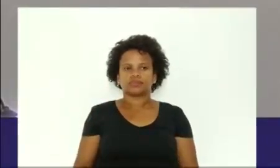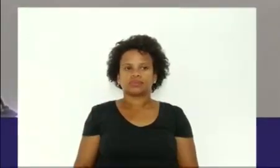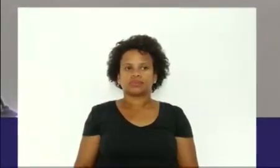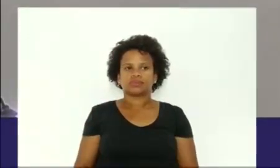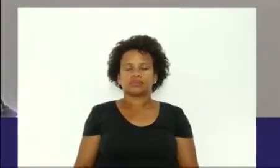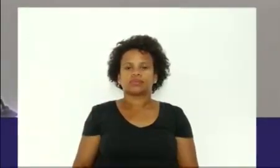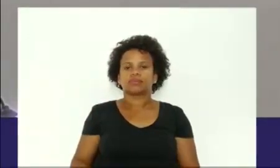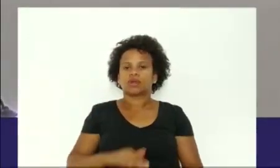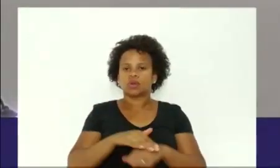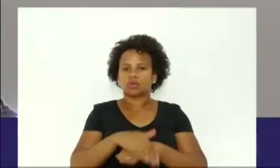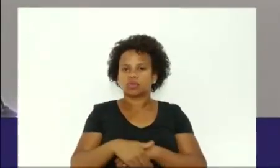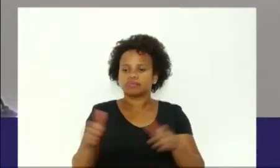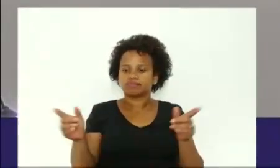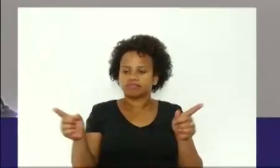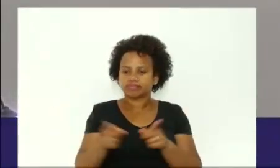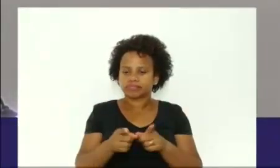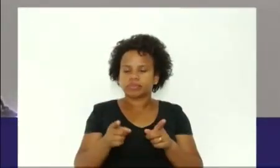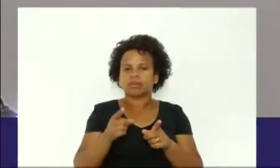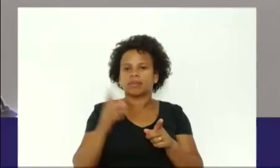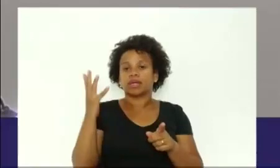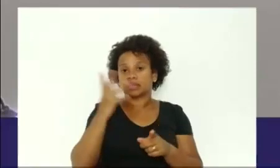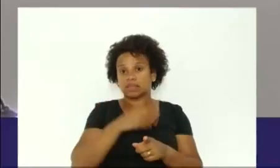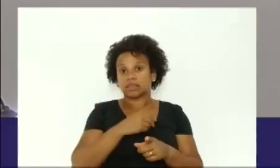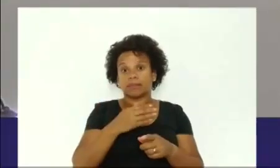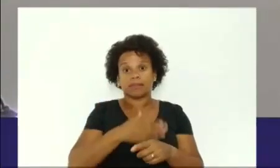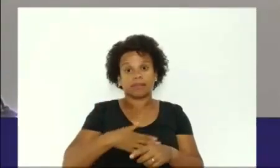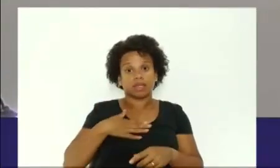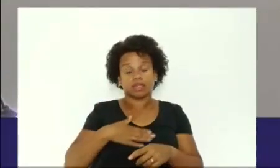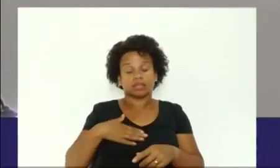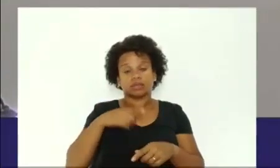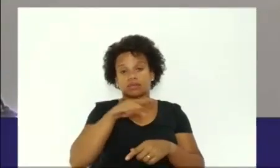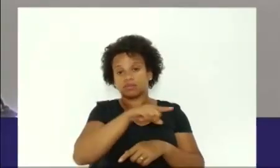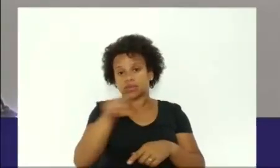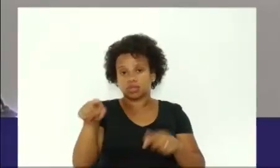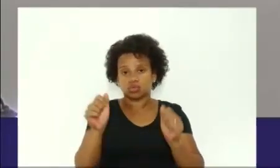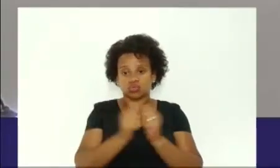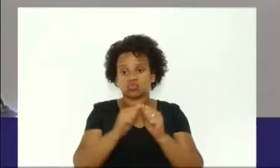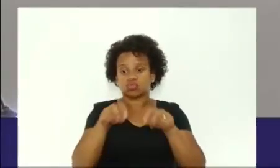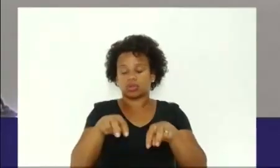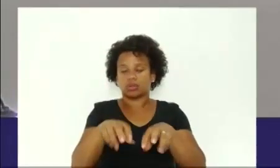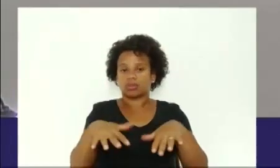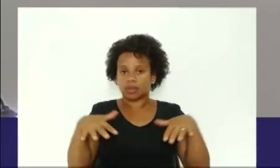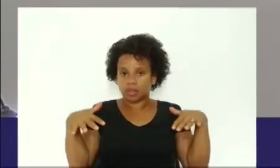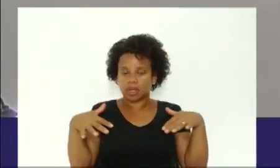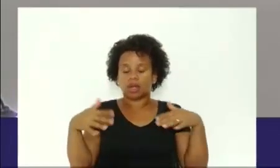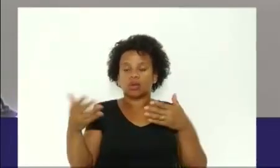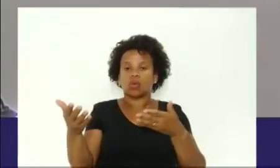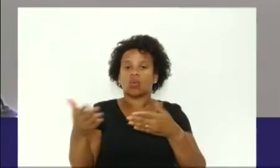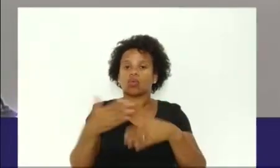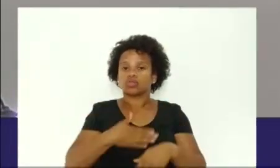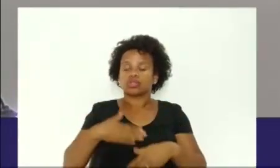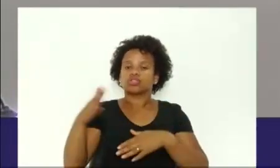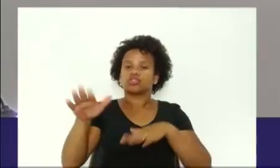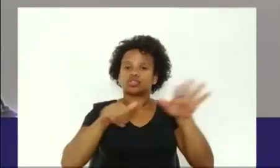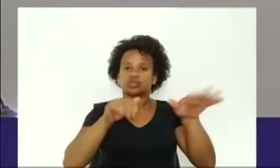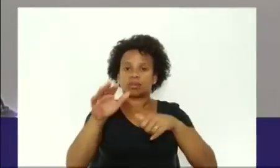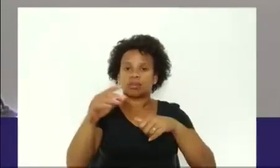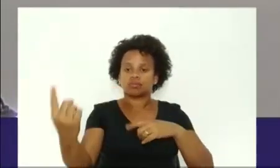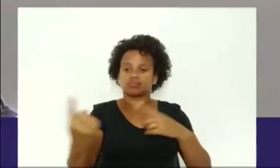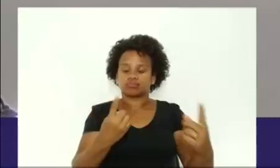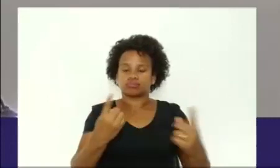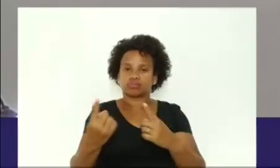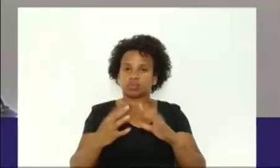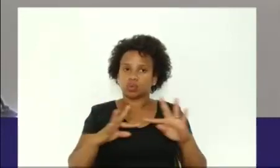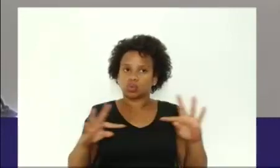linda. Foi um prazer tê-las aqui conosco nessa plenária. Gostaria de chamar todas as homenageadas, juntamente com os